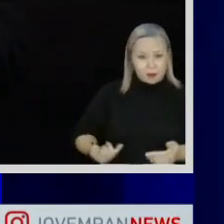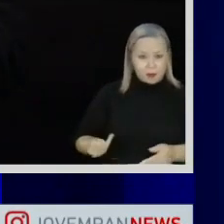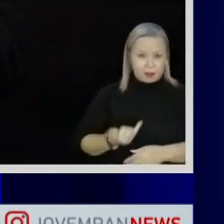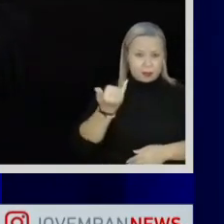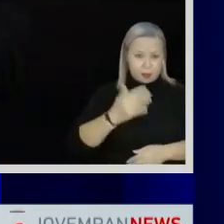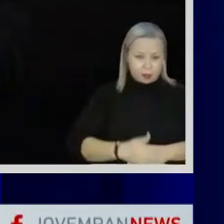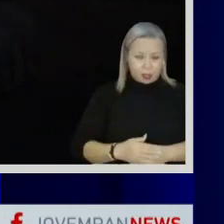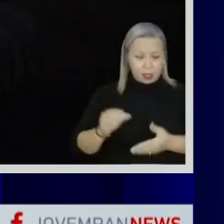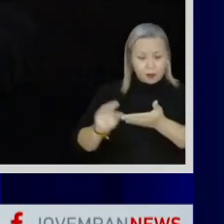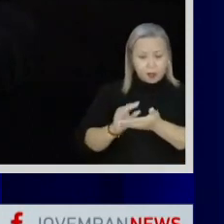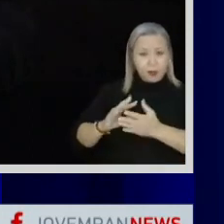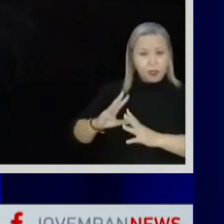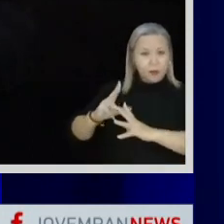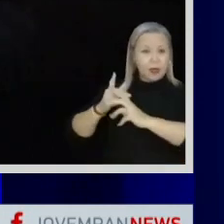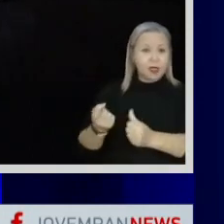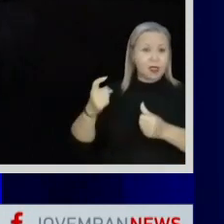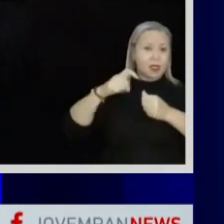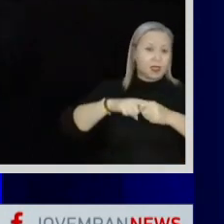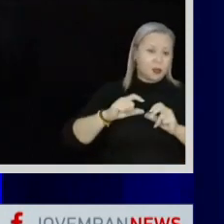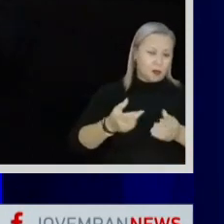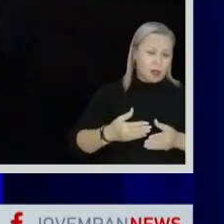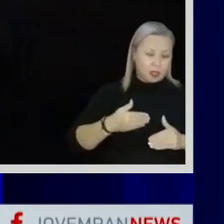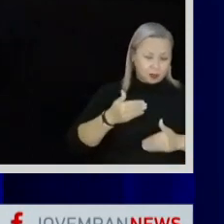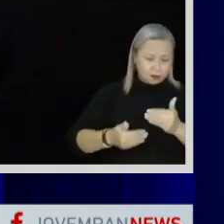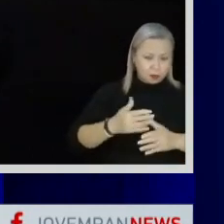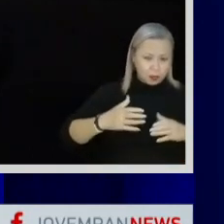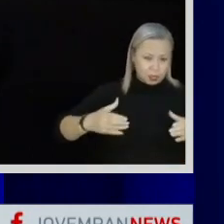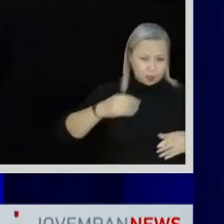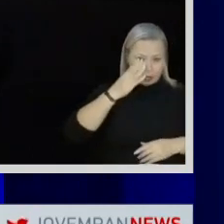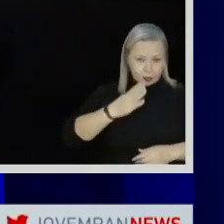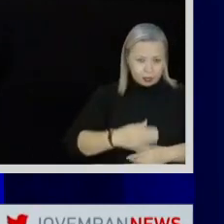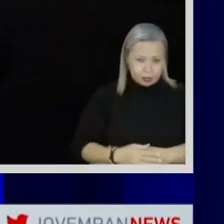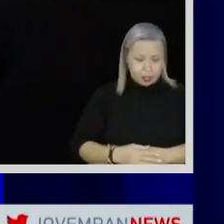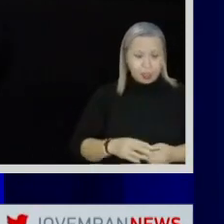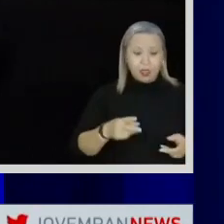ele falou sobre a imprensa que é perseguida, né? Que a